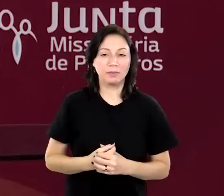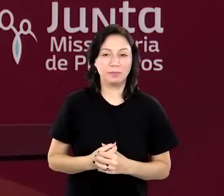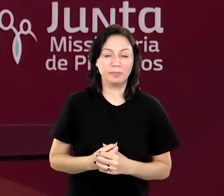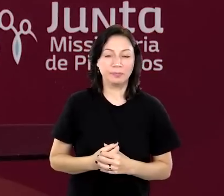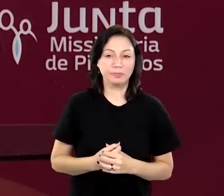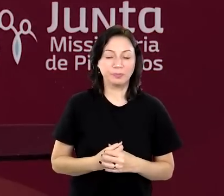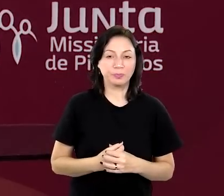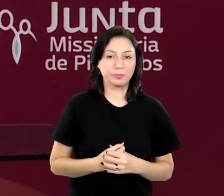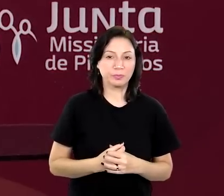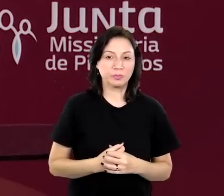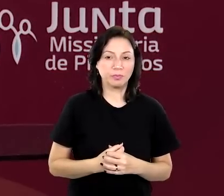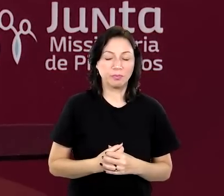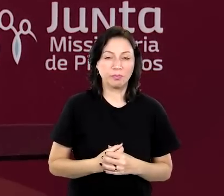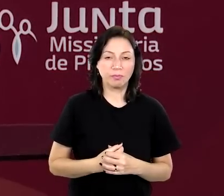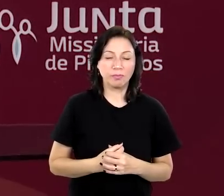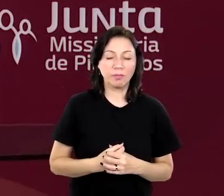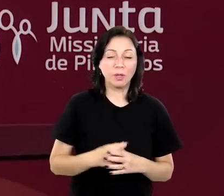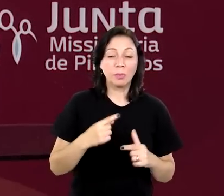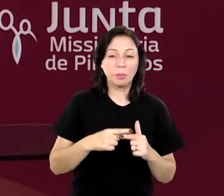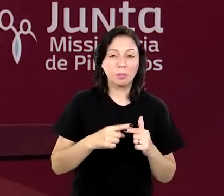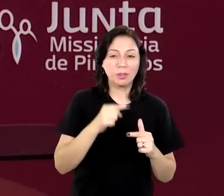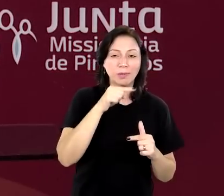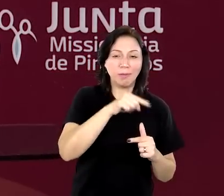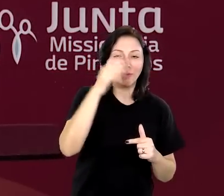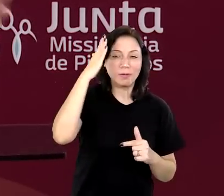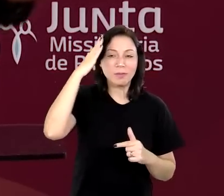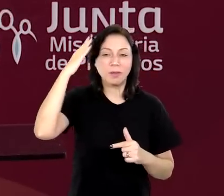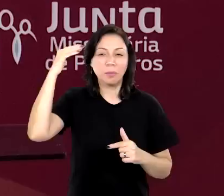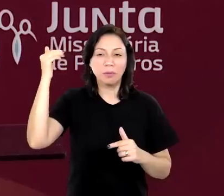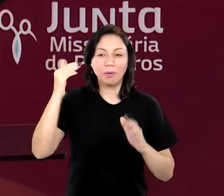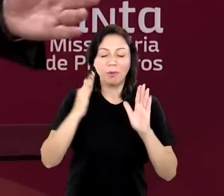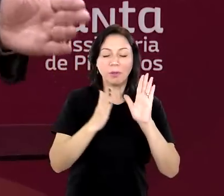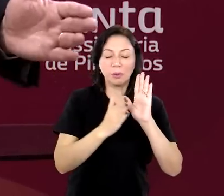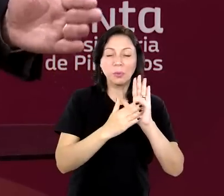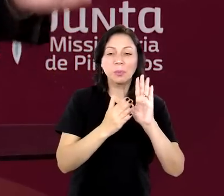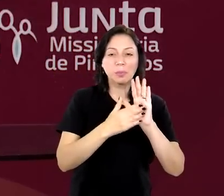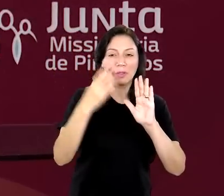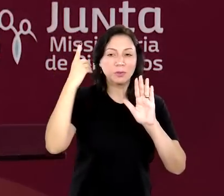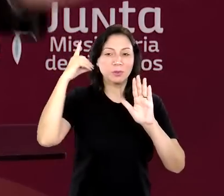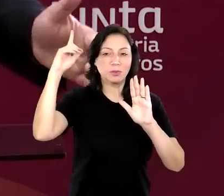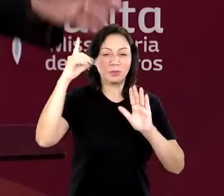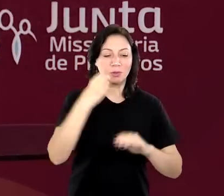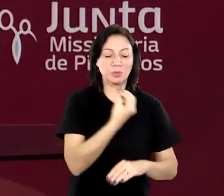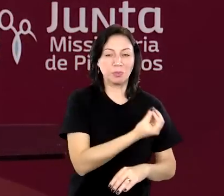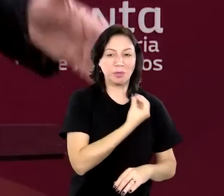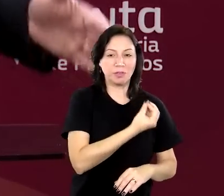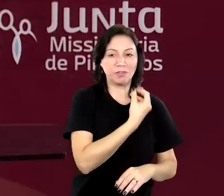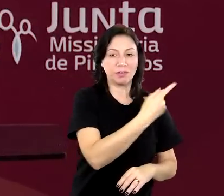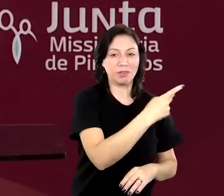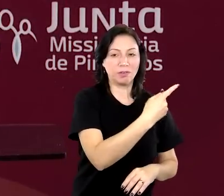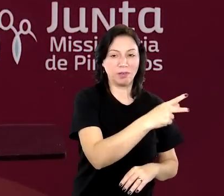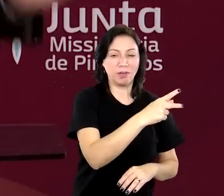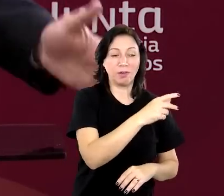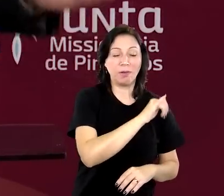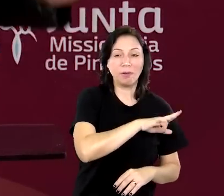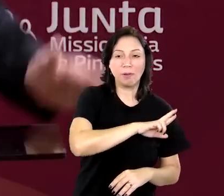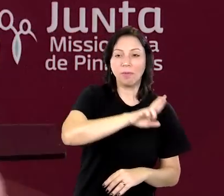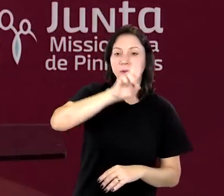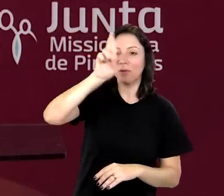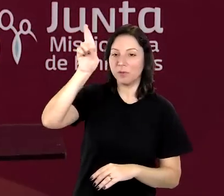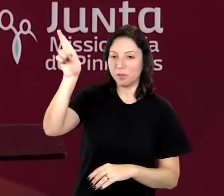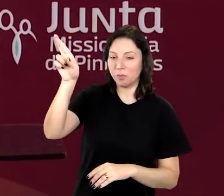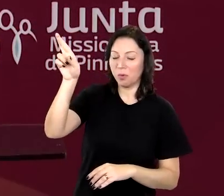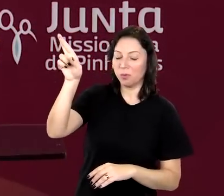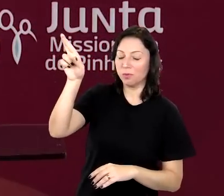notícia. Mas ela sabia que aquele era o plano de Deus para a sua vida. Aqui está a serva do